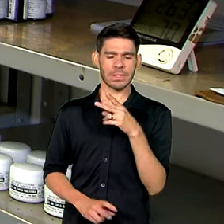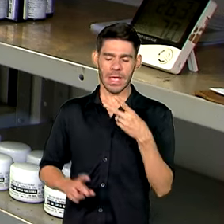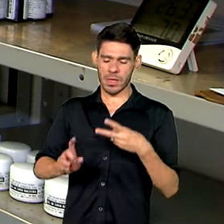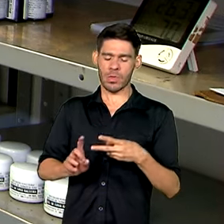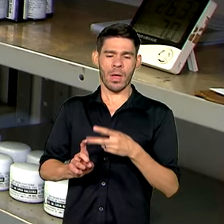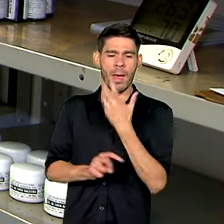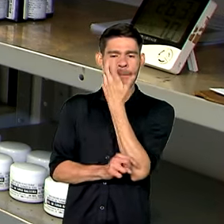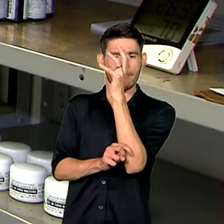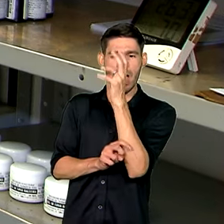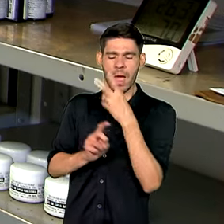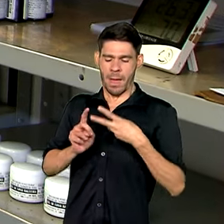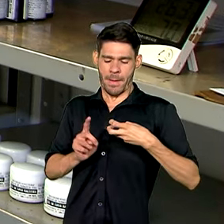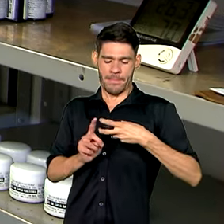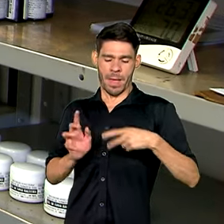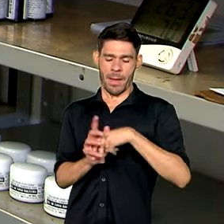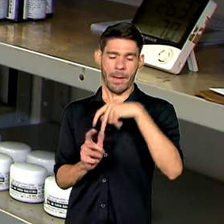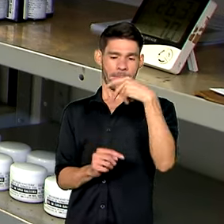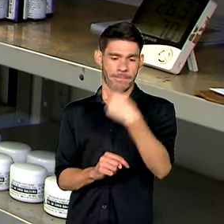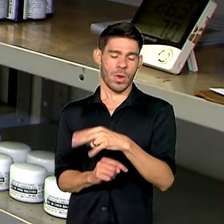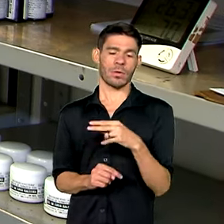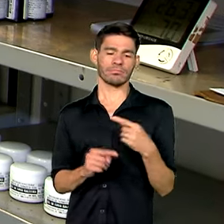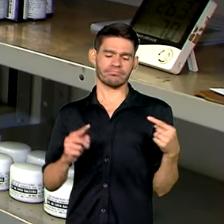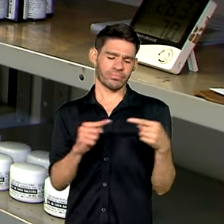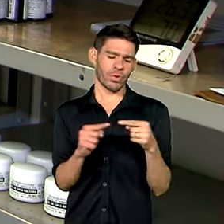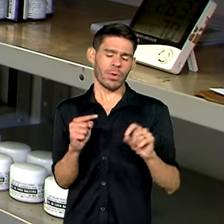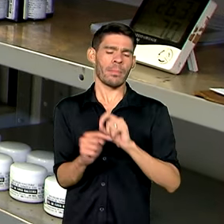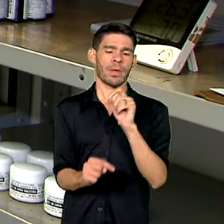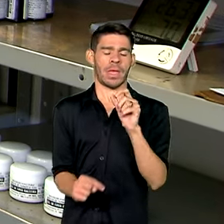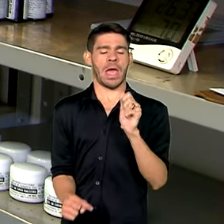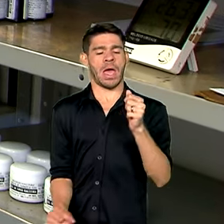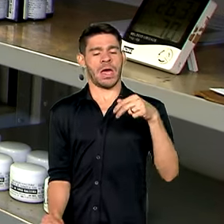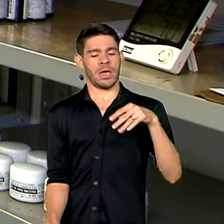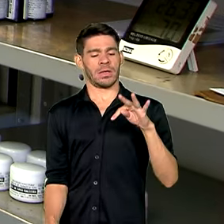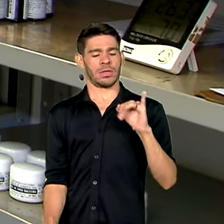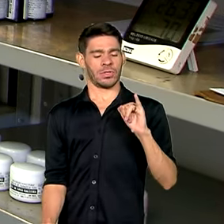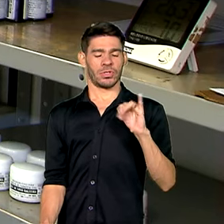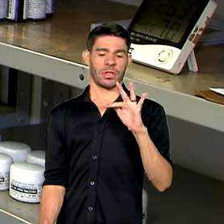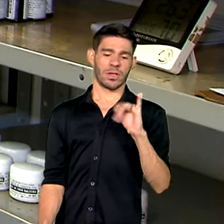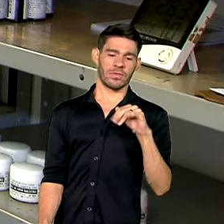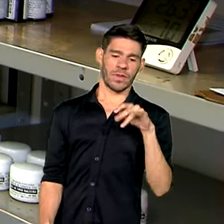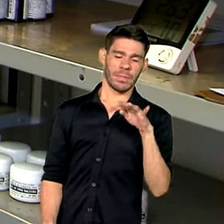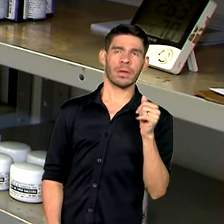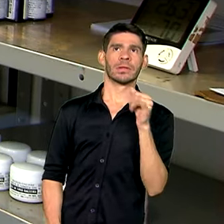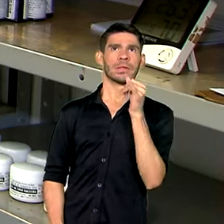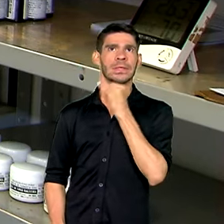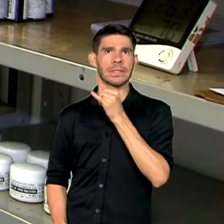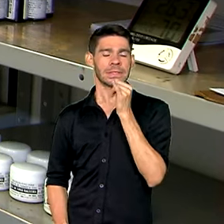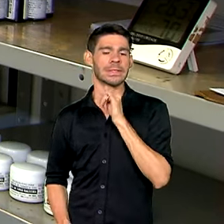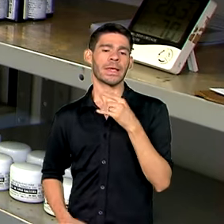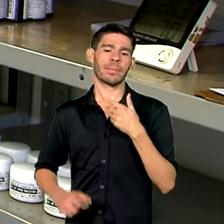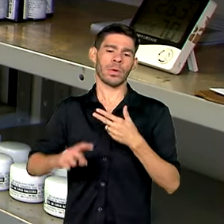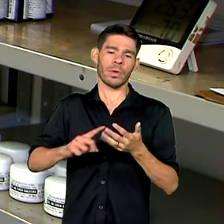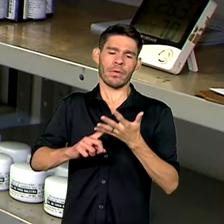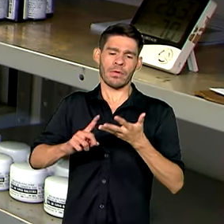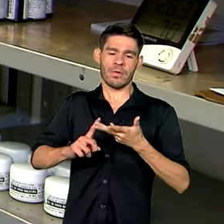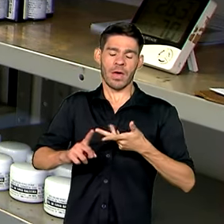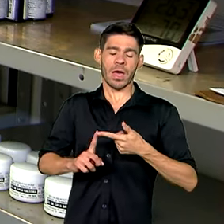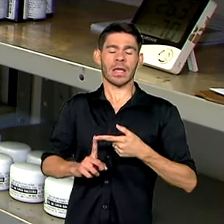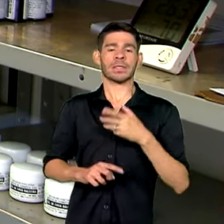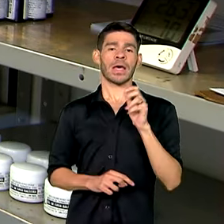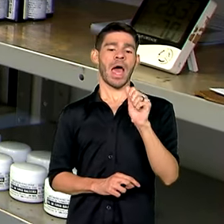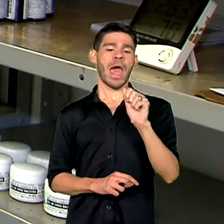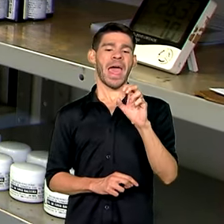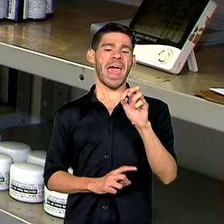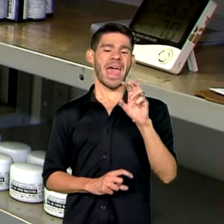da planta erva baleeira, e serve como um anti-inflamatório para doenças como artrite, artrose e